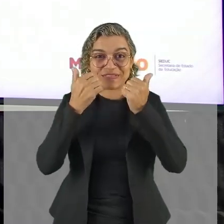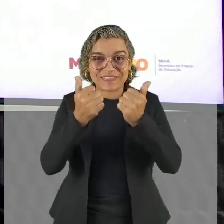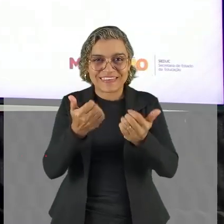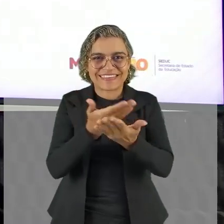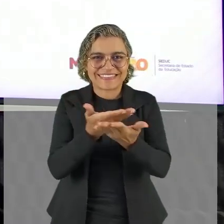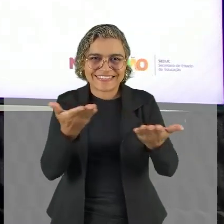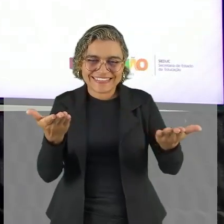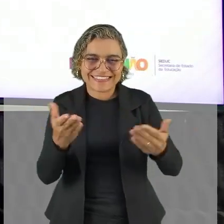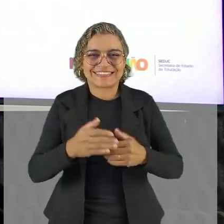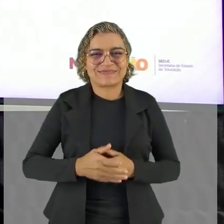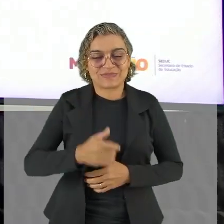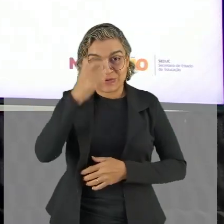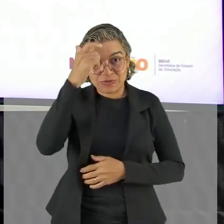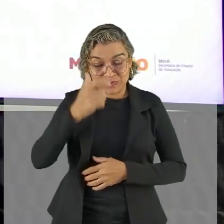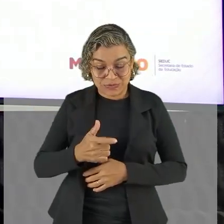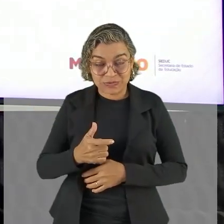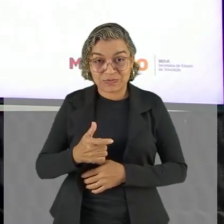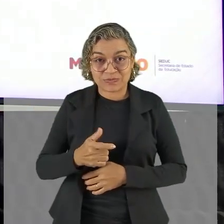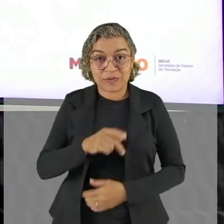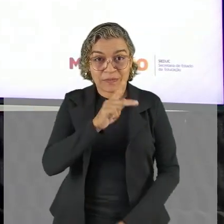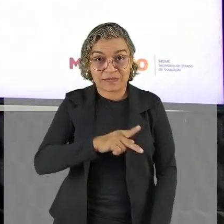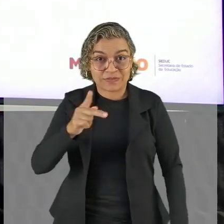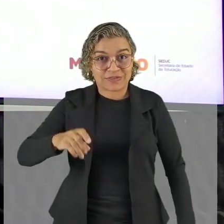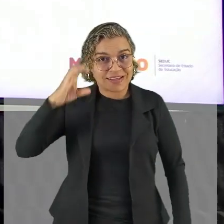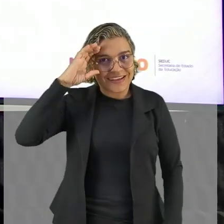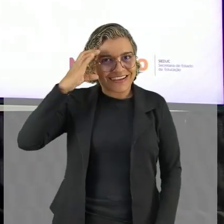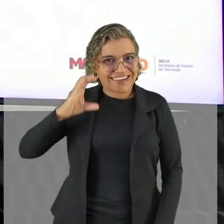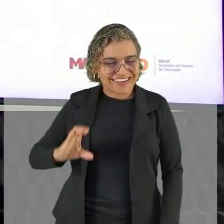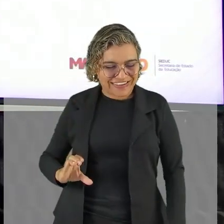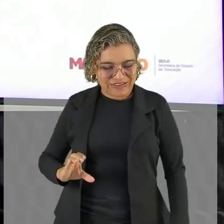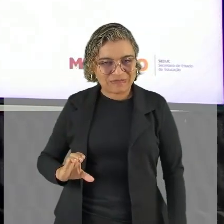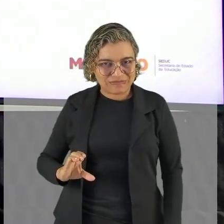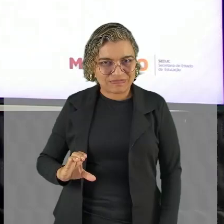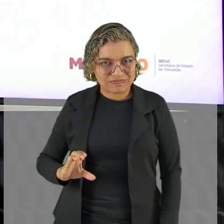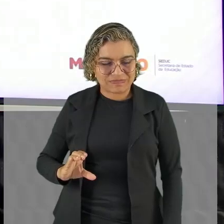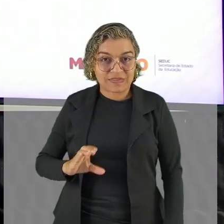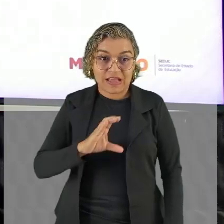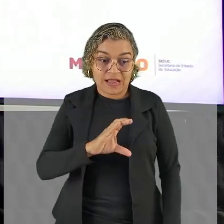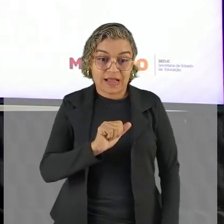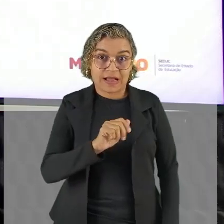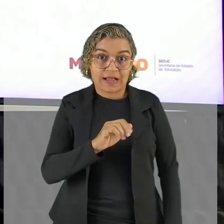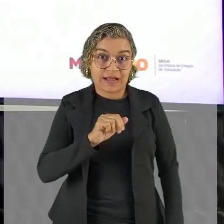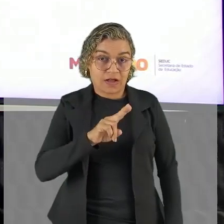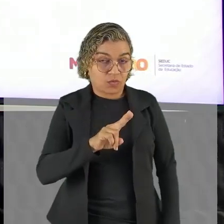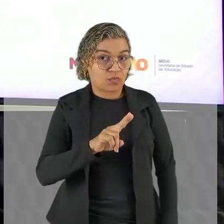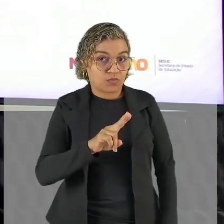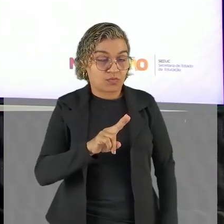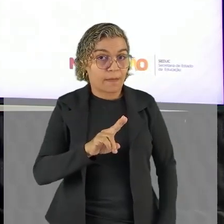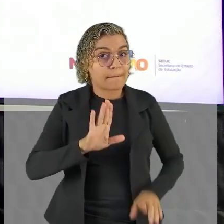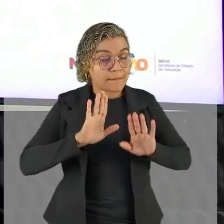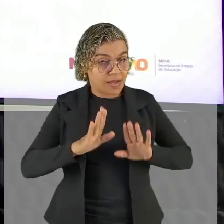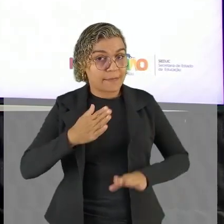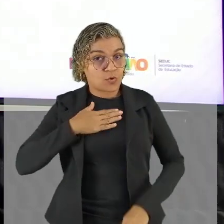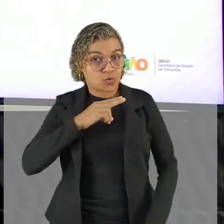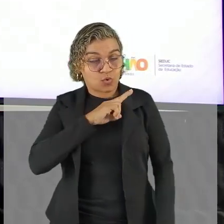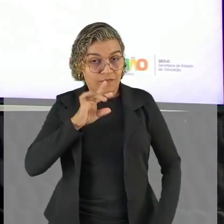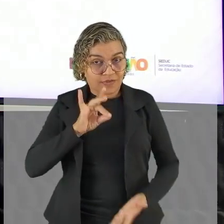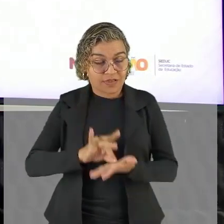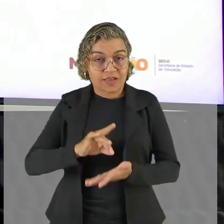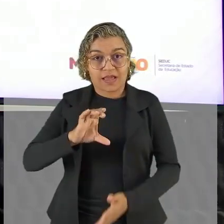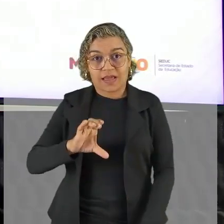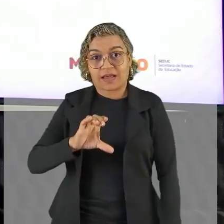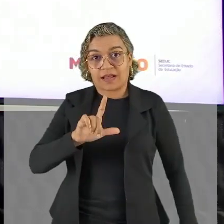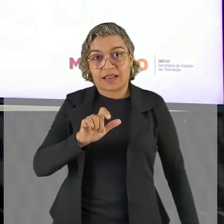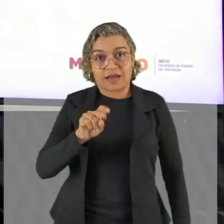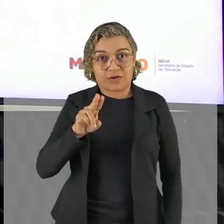Tudo bem com vocês? Eu sou a professora Cacau Sotero. Cacau é meu codinome, meu nome é Cláudia. Você pode me chamar de Cacau.